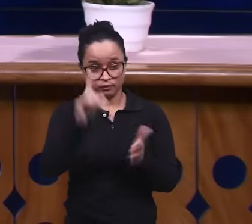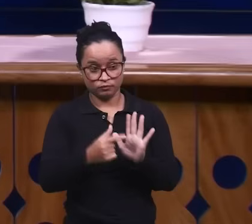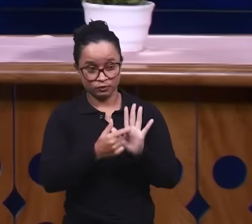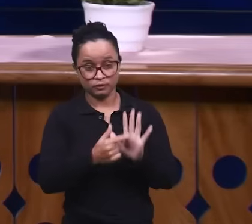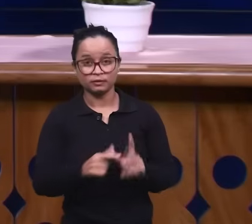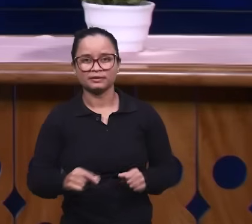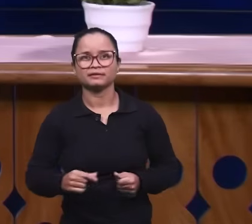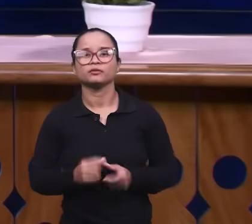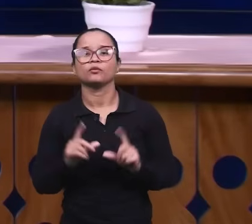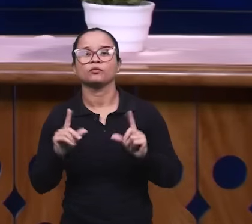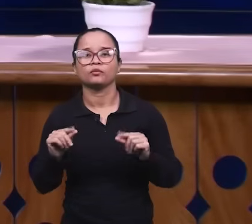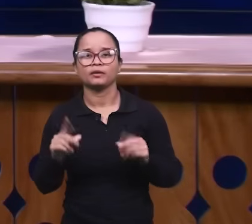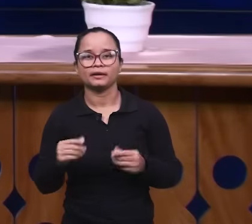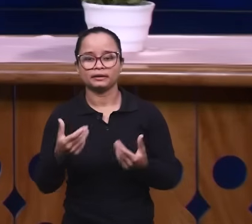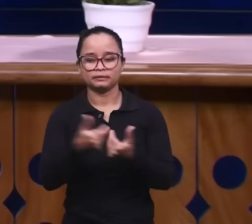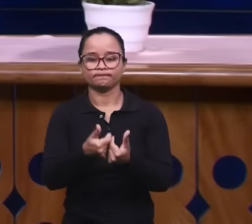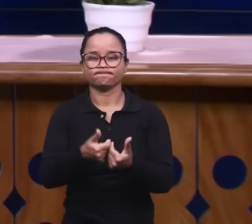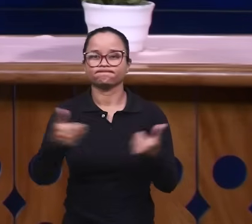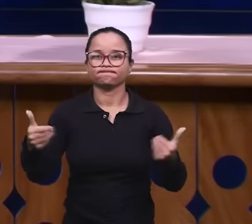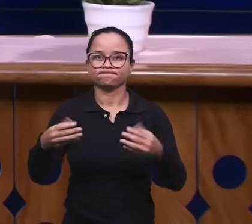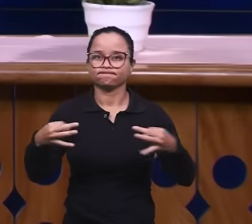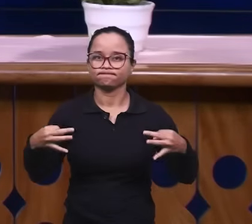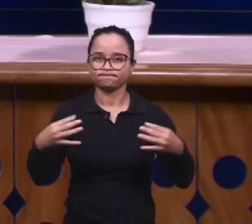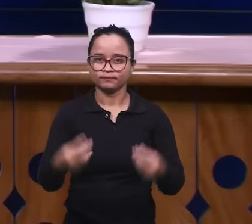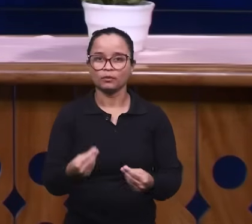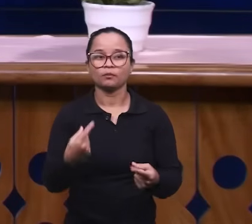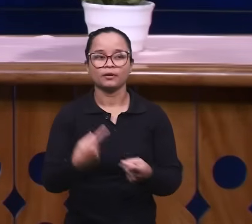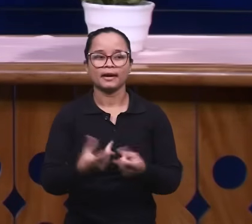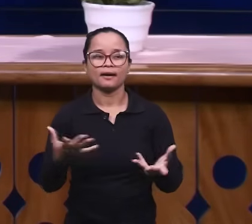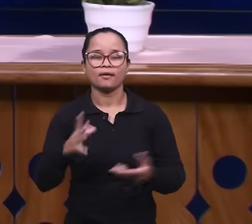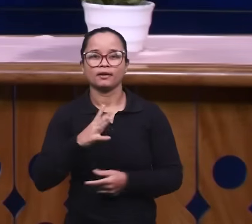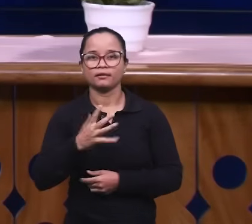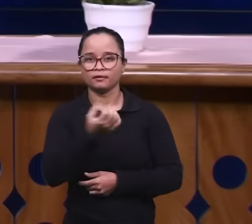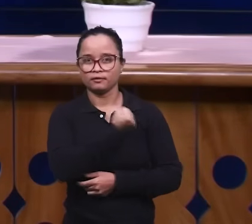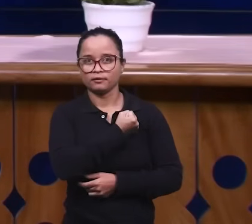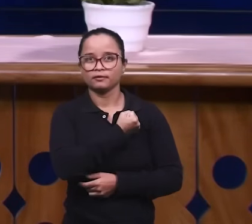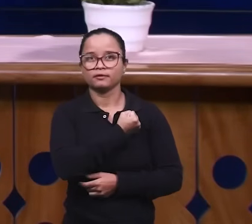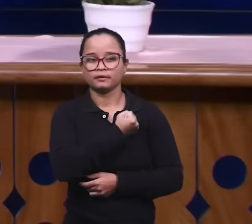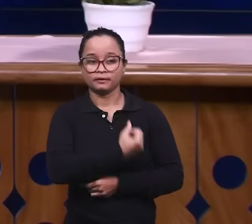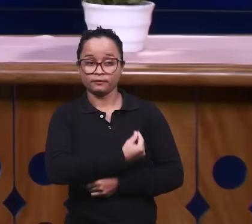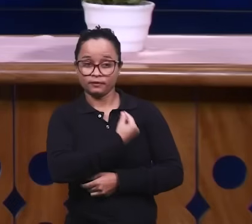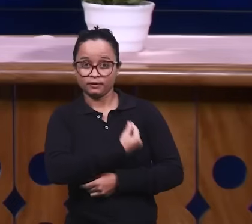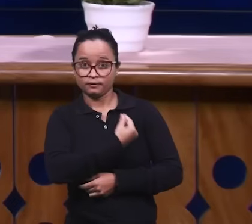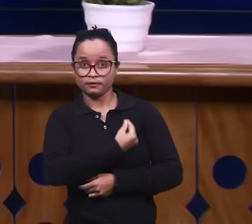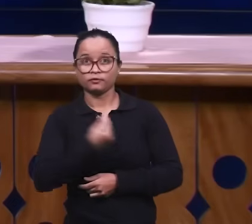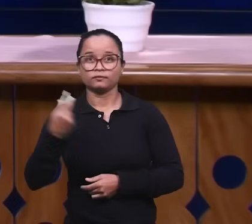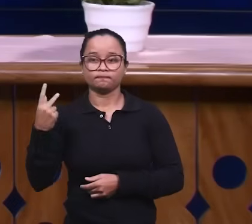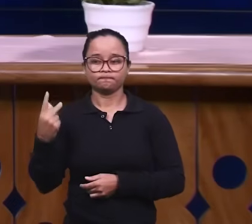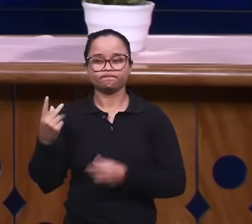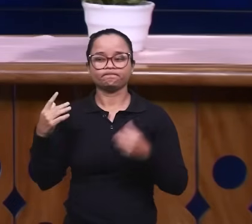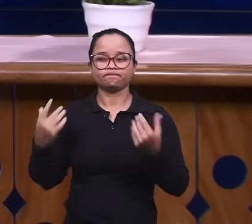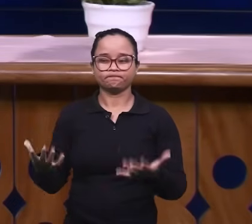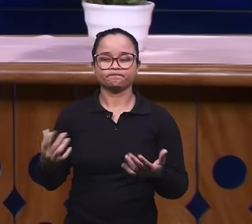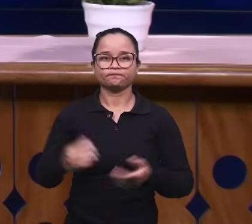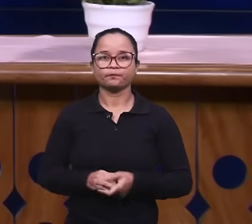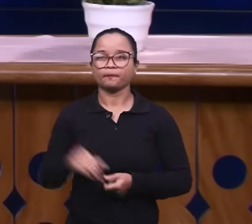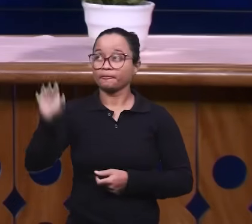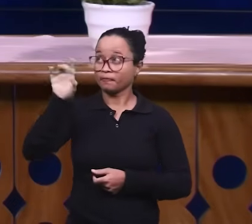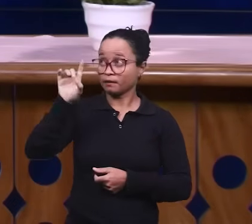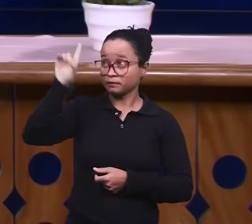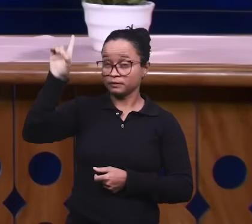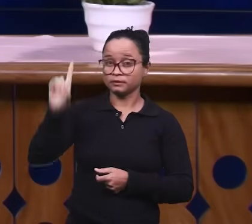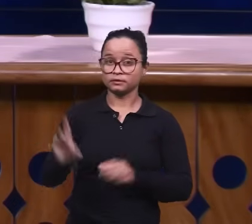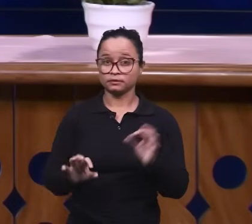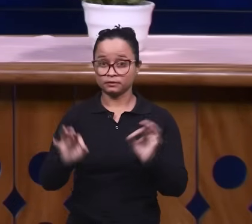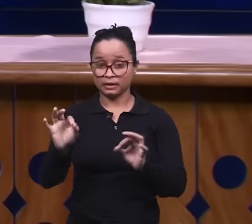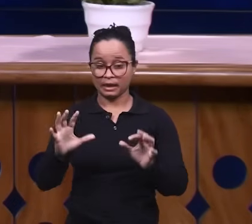um desprendimento total, porque entrou salvação na sua vida. Portanto, Deus tem um plano